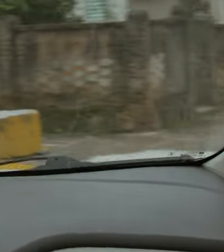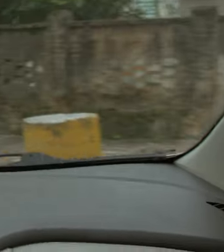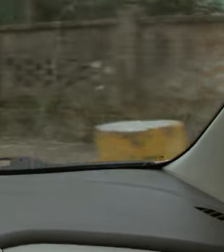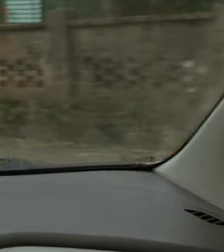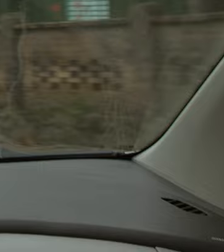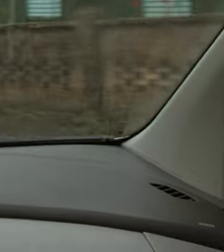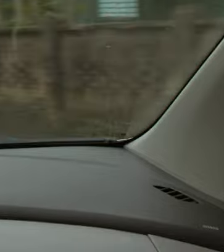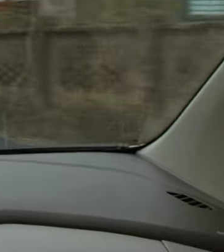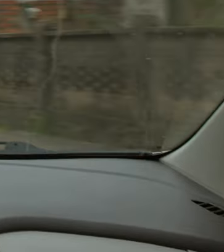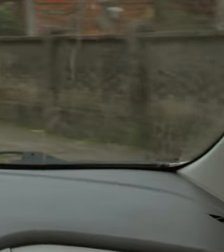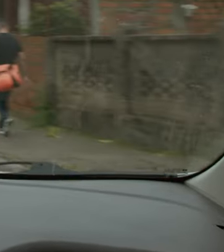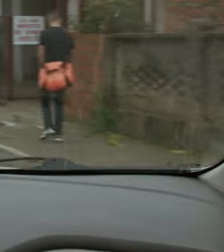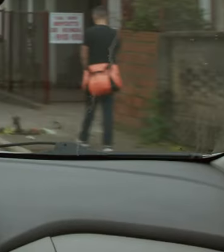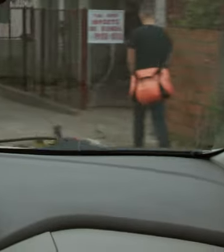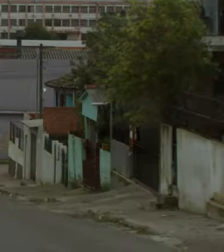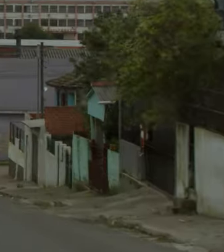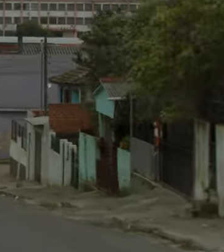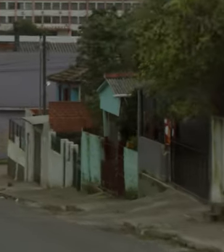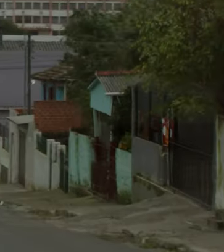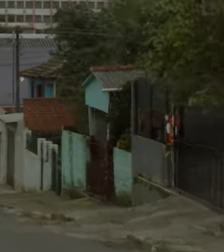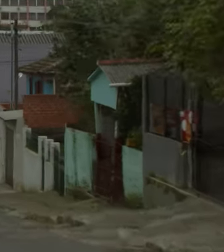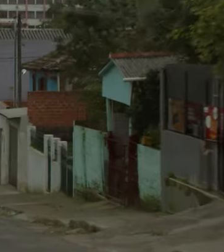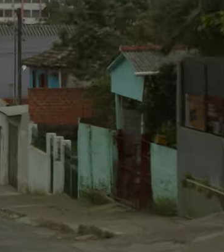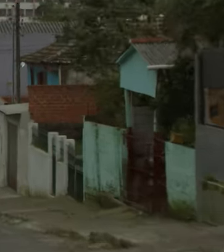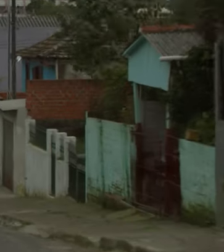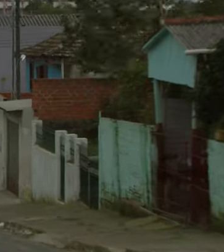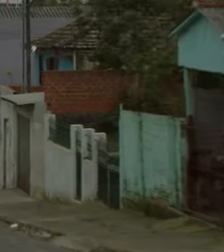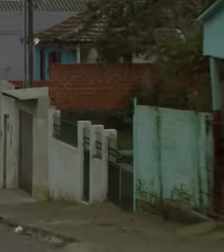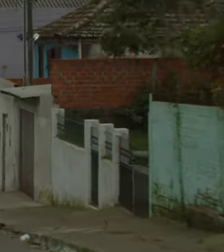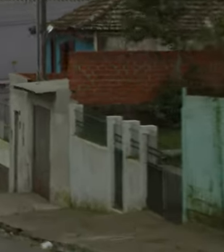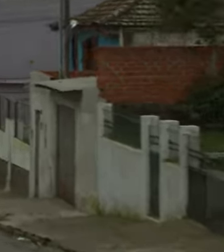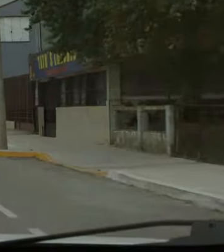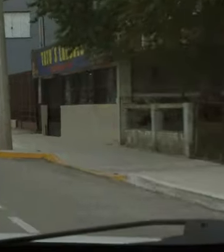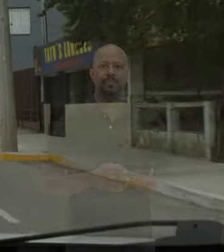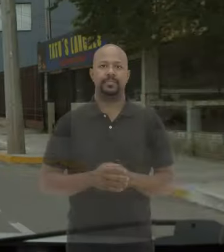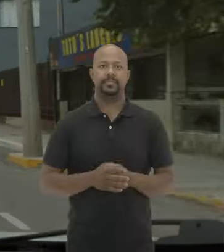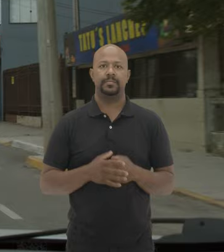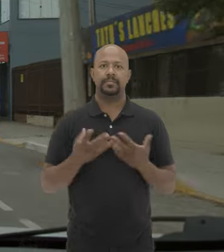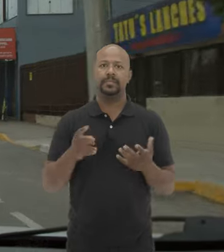a câmera está dentro do carro dando a sensação de sermos passageiros na rua árvores